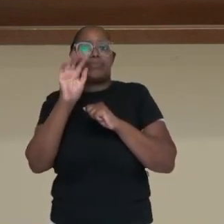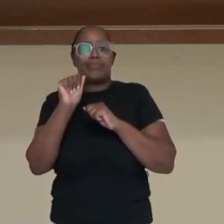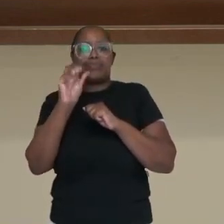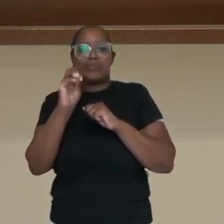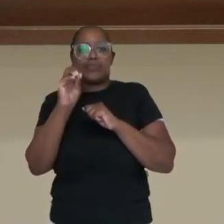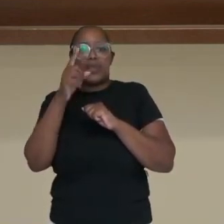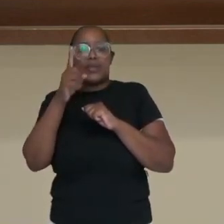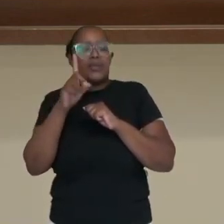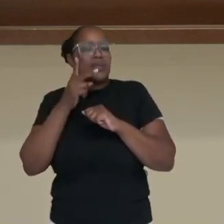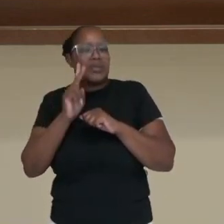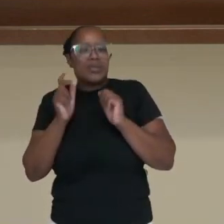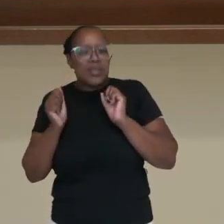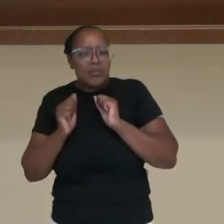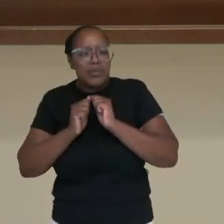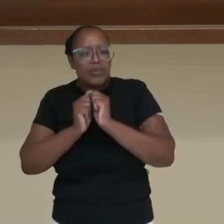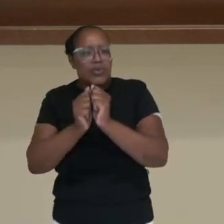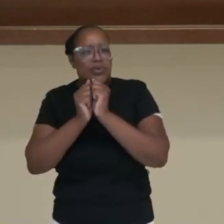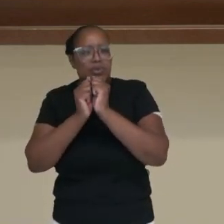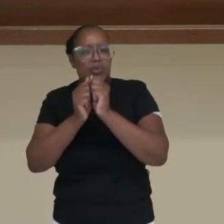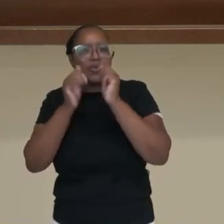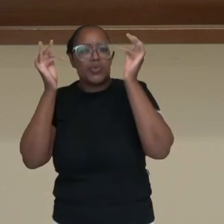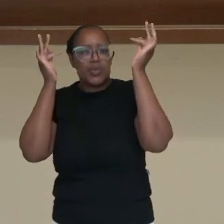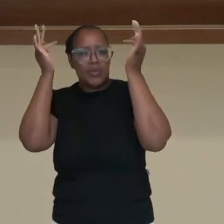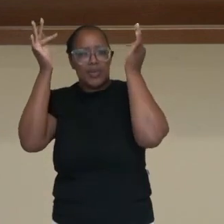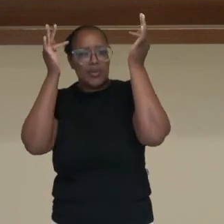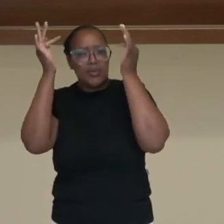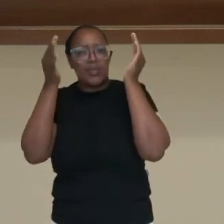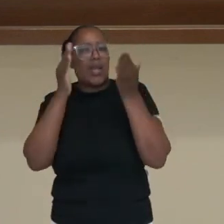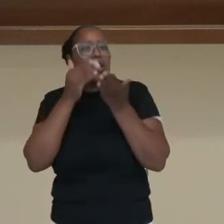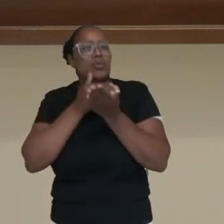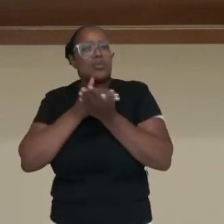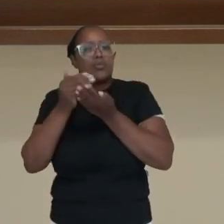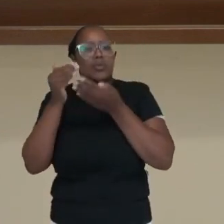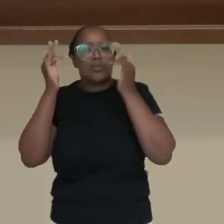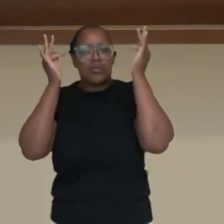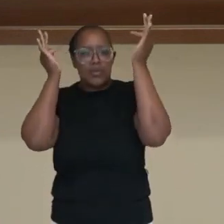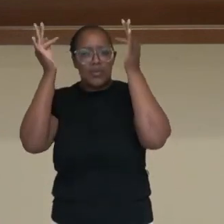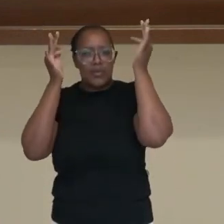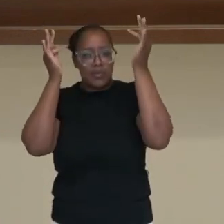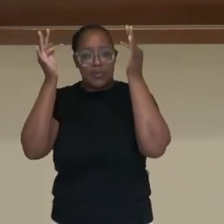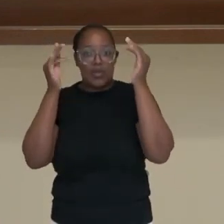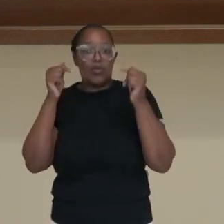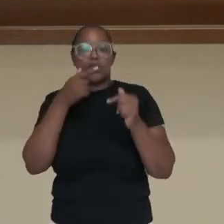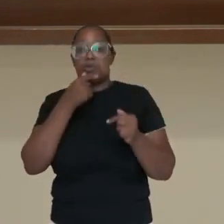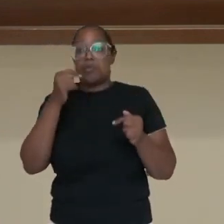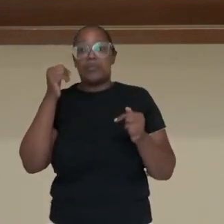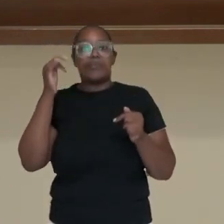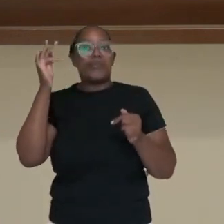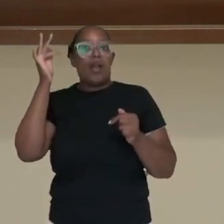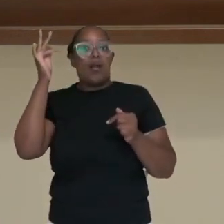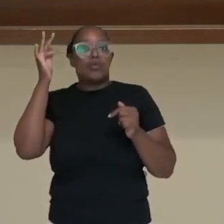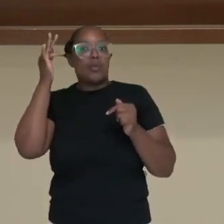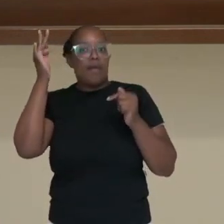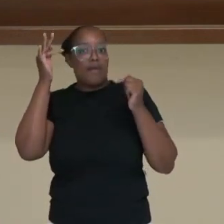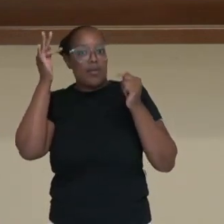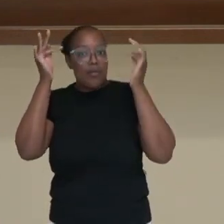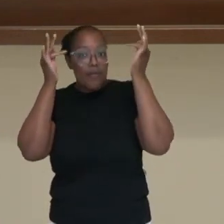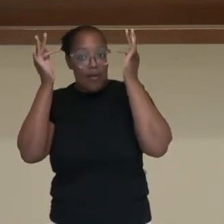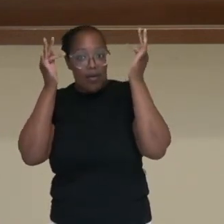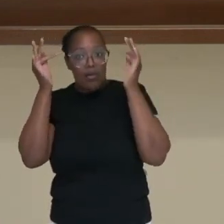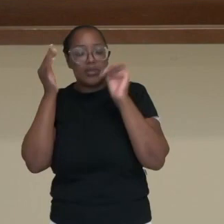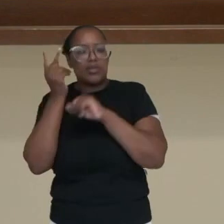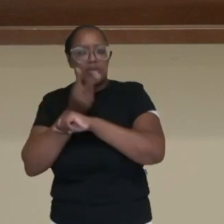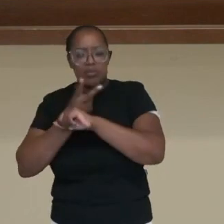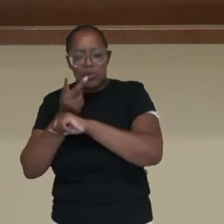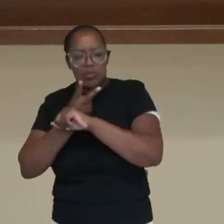física. A gente sabe que no começo da história da filosofia, os filósofos eram aqueles que investigavam a natureza,